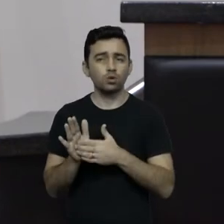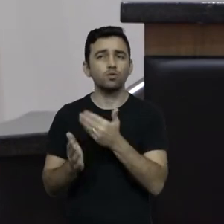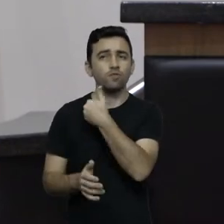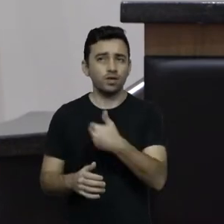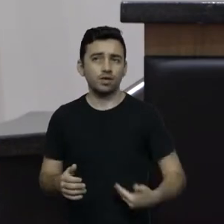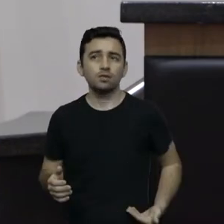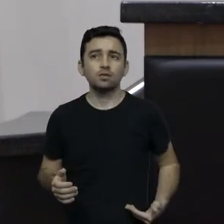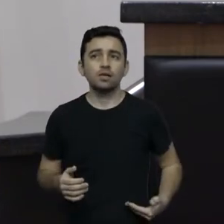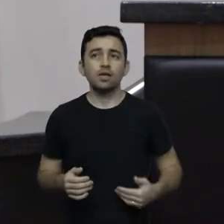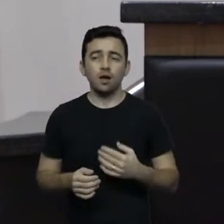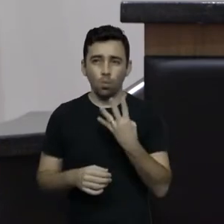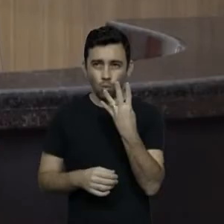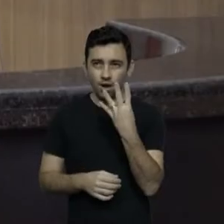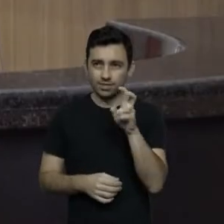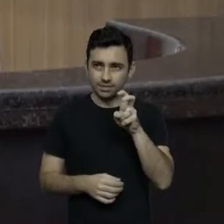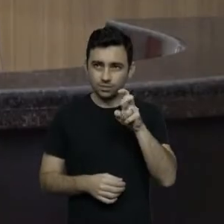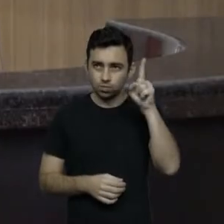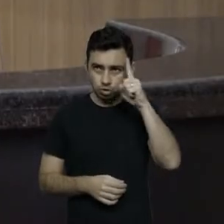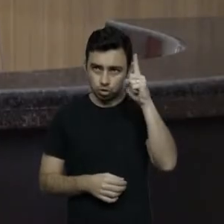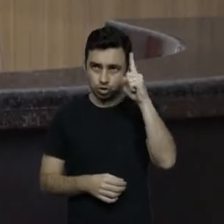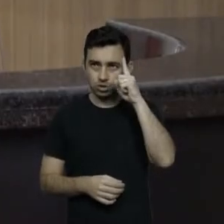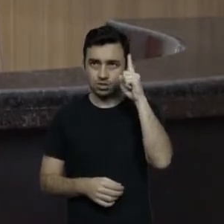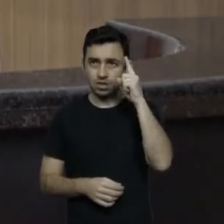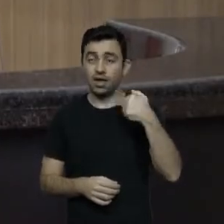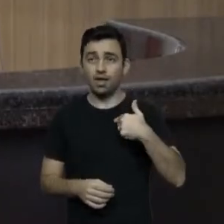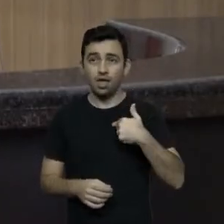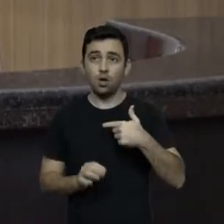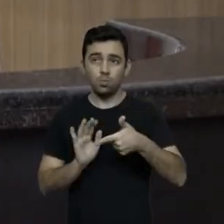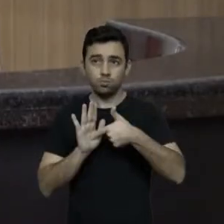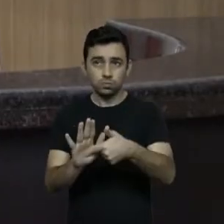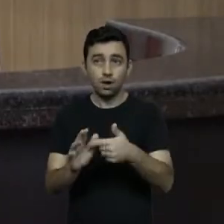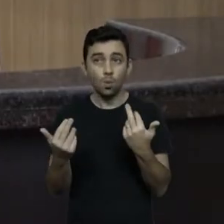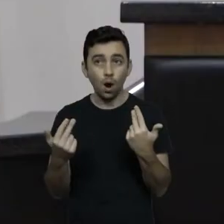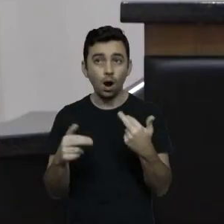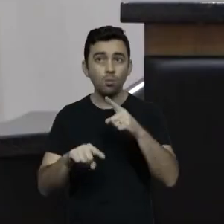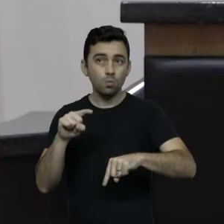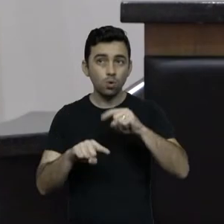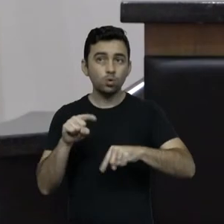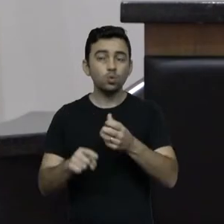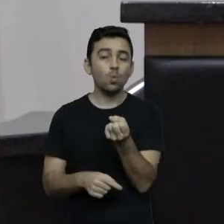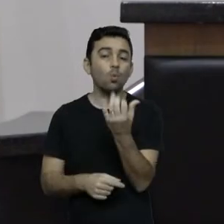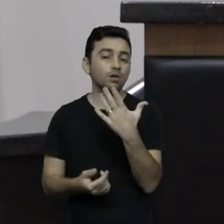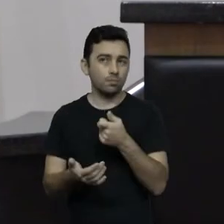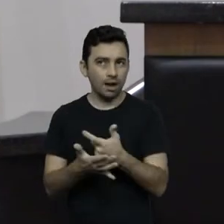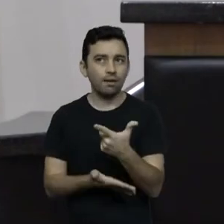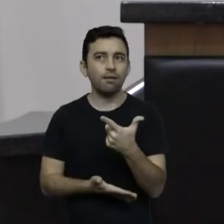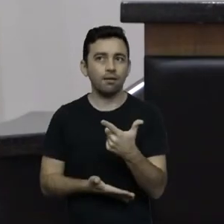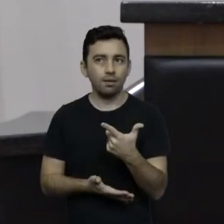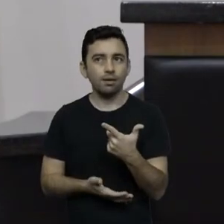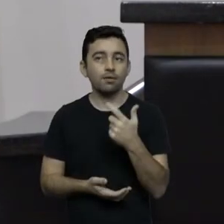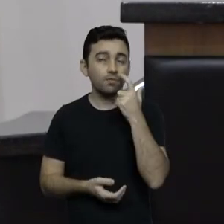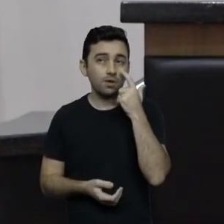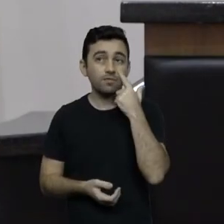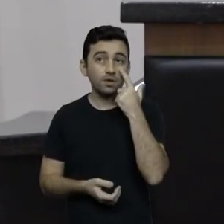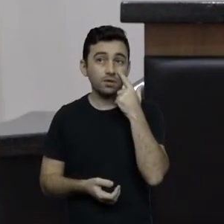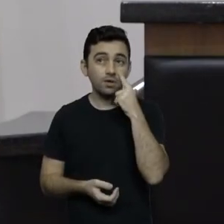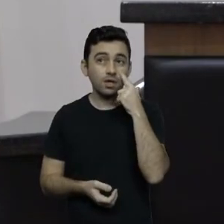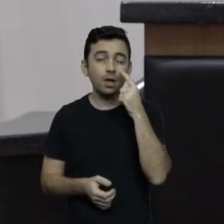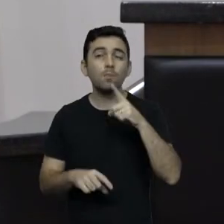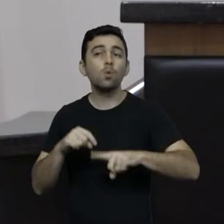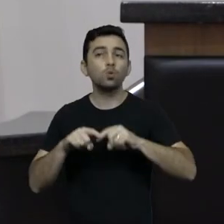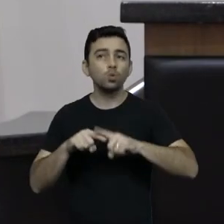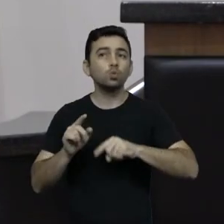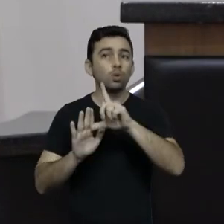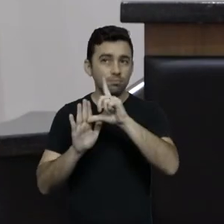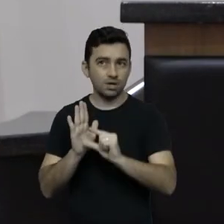daqui a 45 dias eu vou voltar aqui com esse mesmo produto para ver quanto eu paguei é para ver se o produto vai